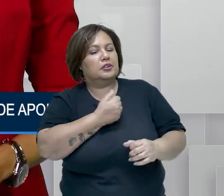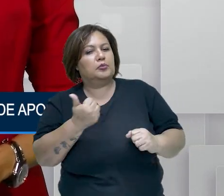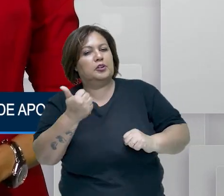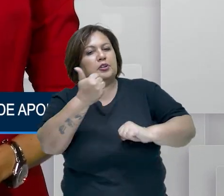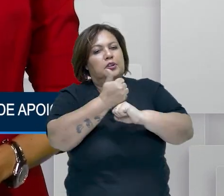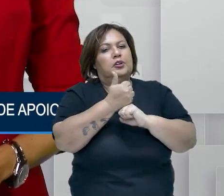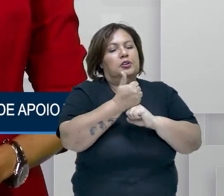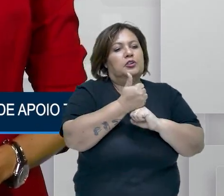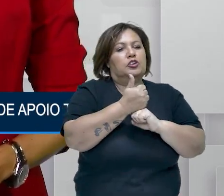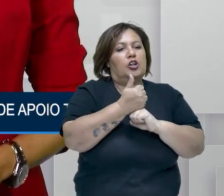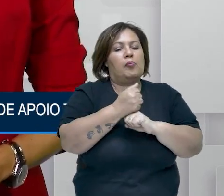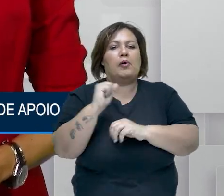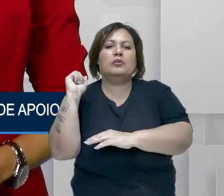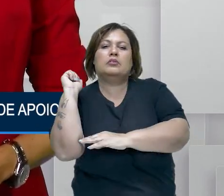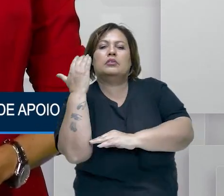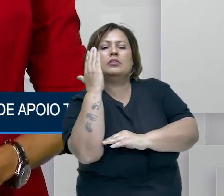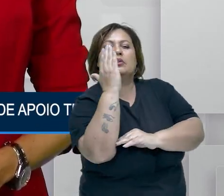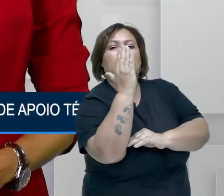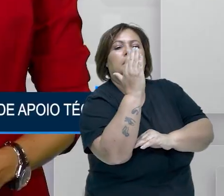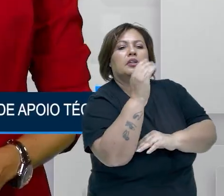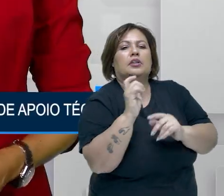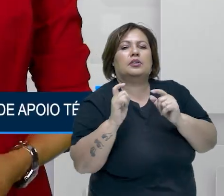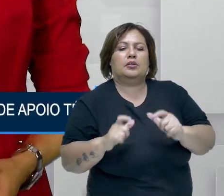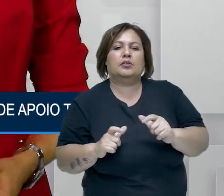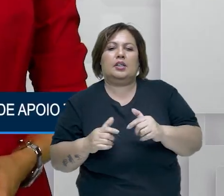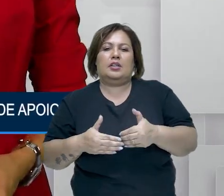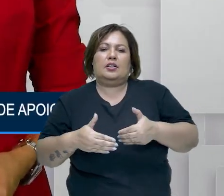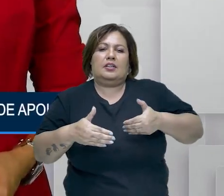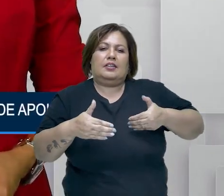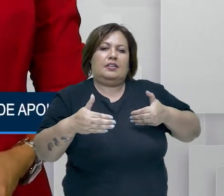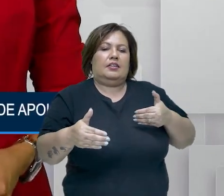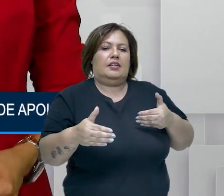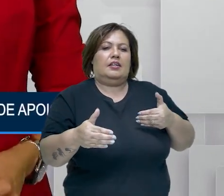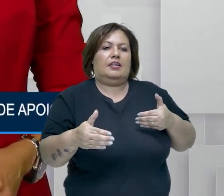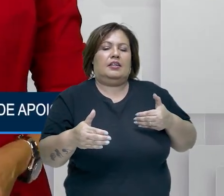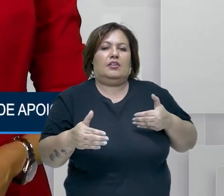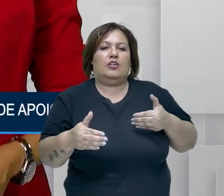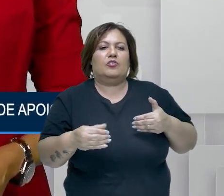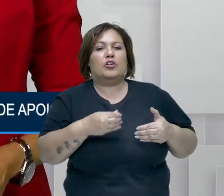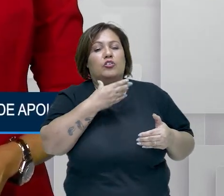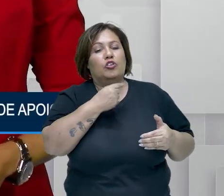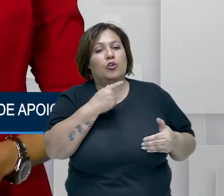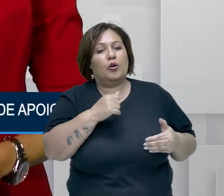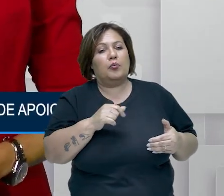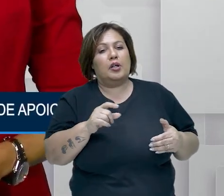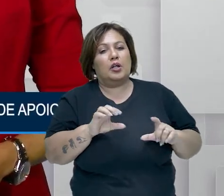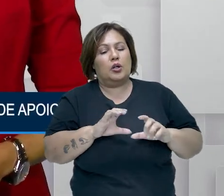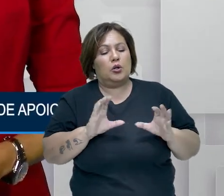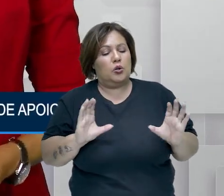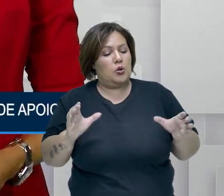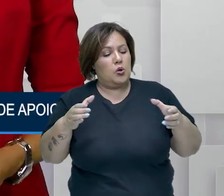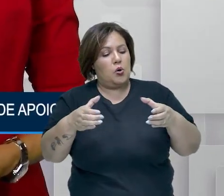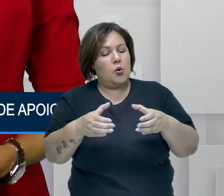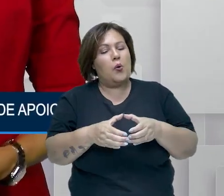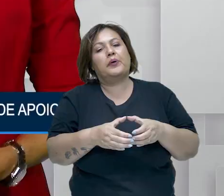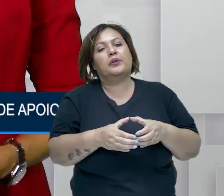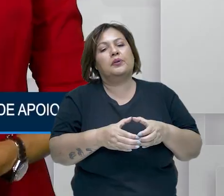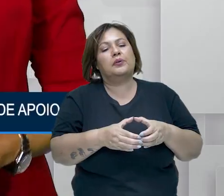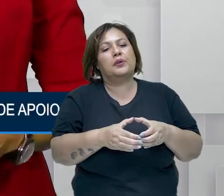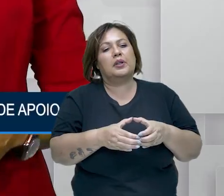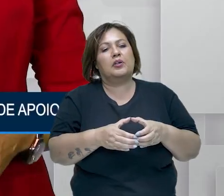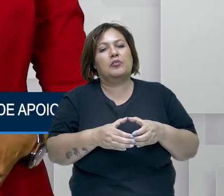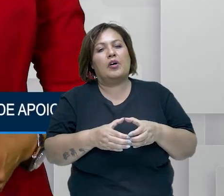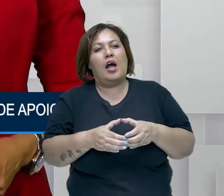Técnico às Ações Ambientais, o NAT Ambiental. Tendo à frente o corregedor da Primeira Região, o núcleo atua em diversas